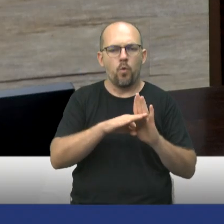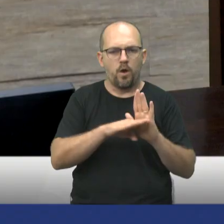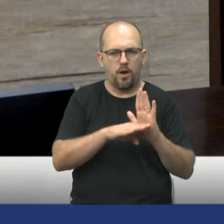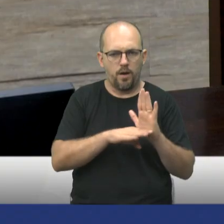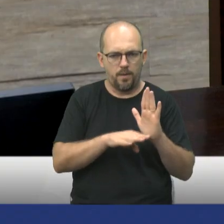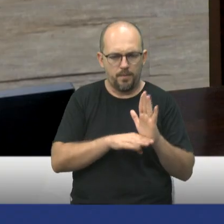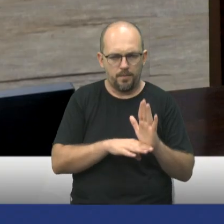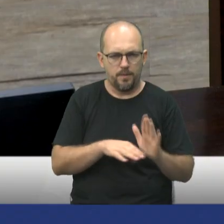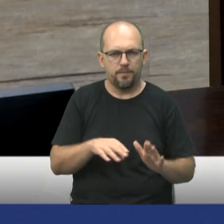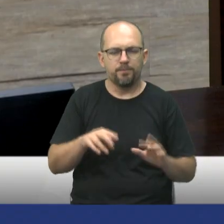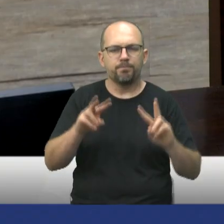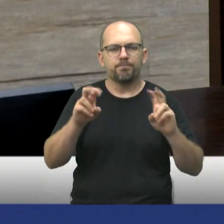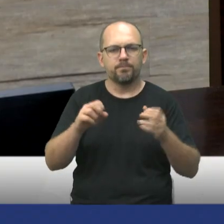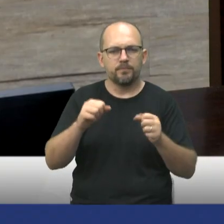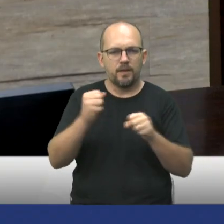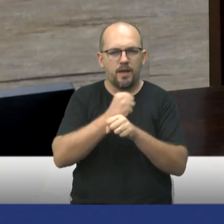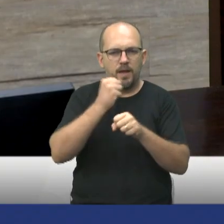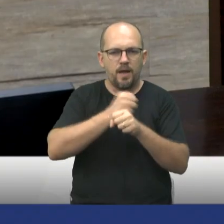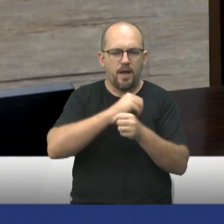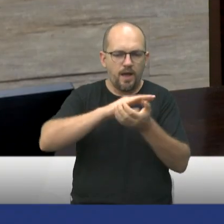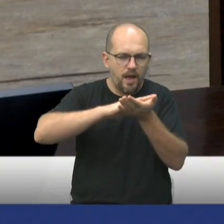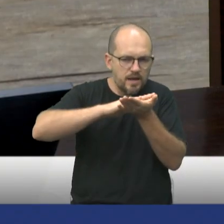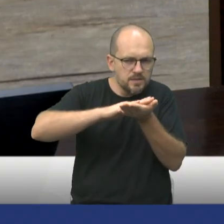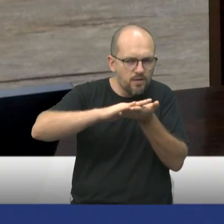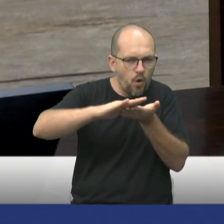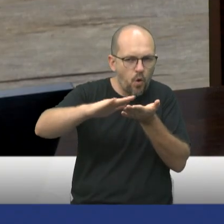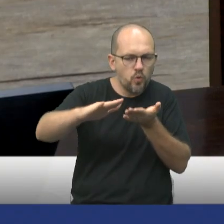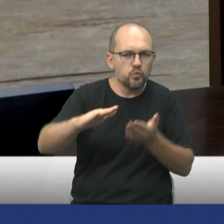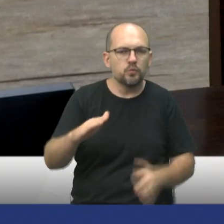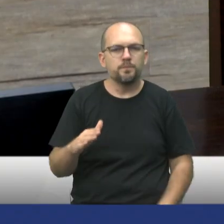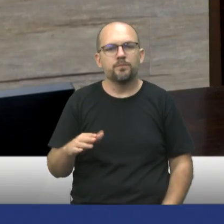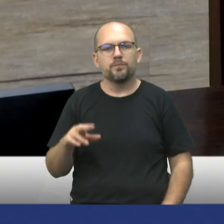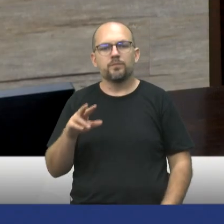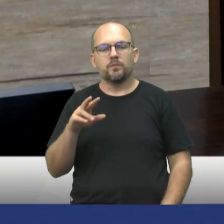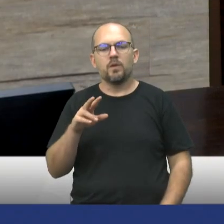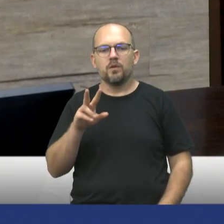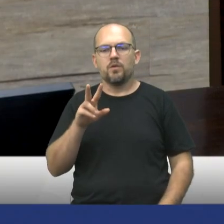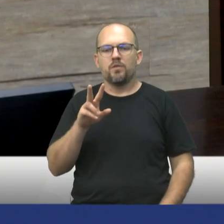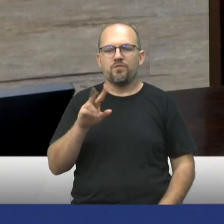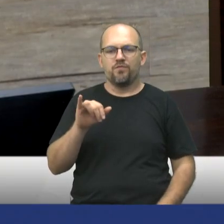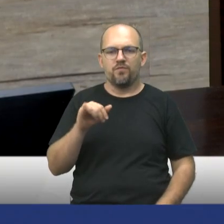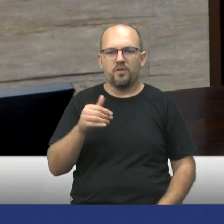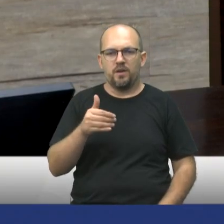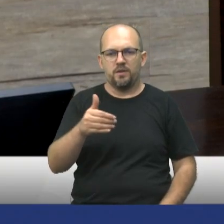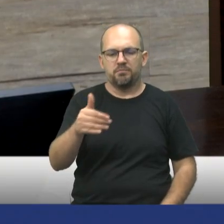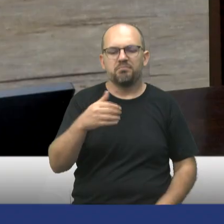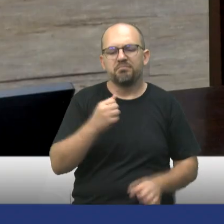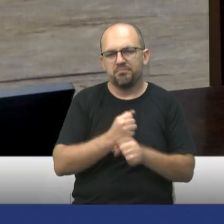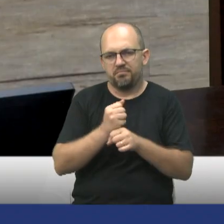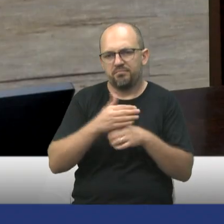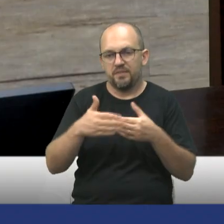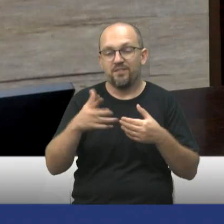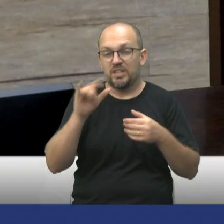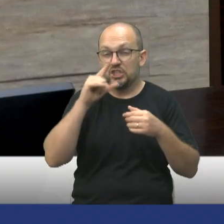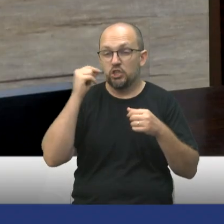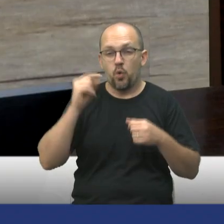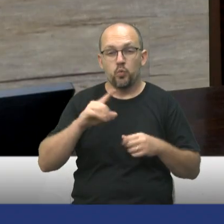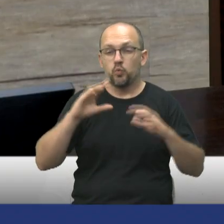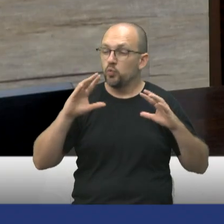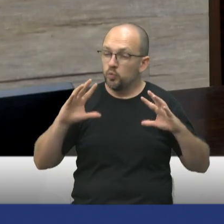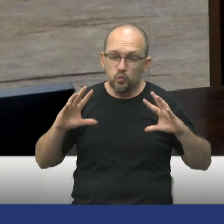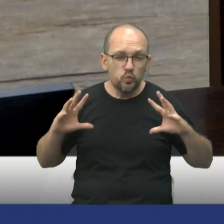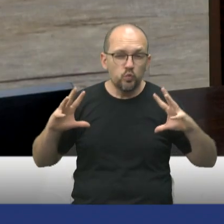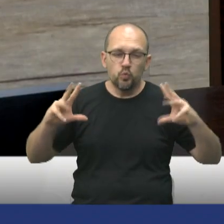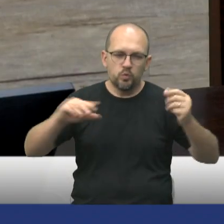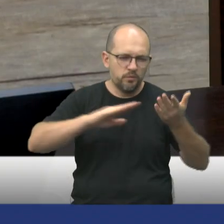de recapeamento, praticamente, certo? Que vai atender agora nos próximos anos a cidade toda. O prefeito está